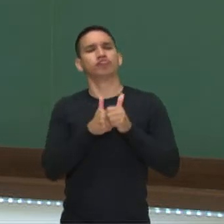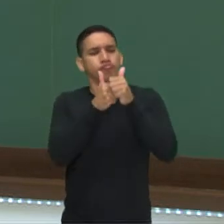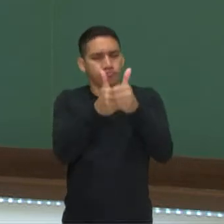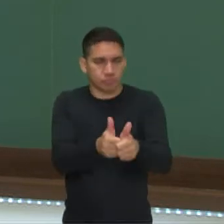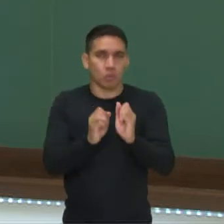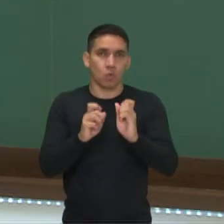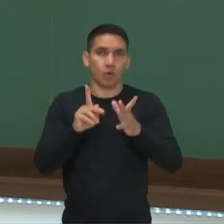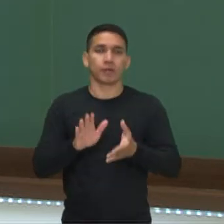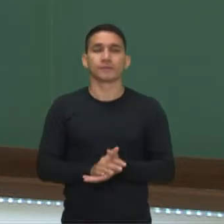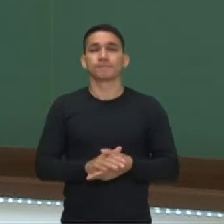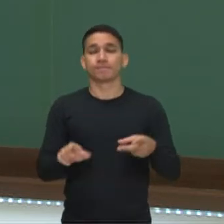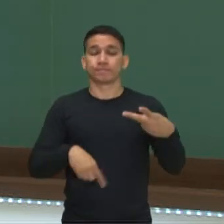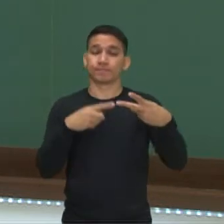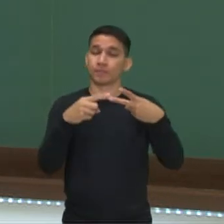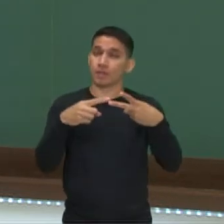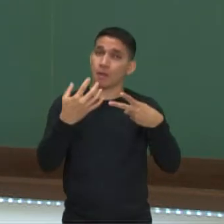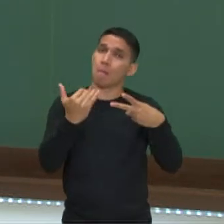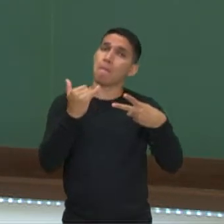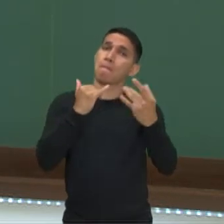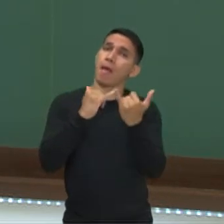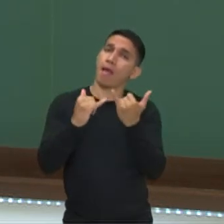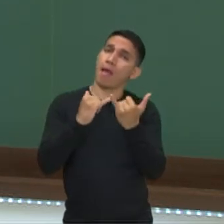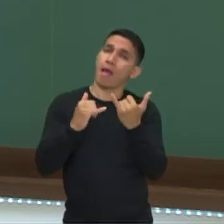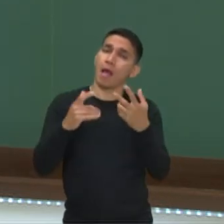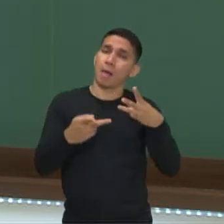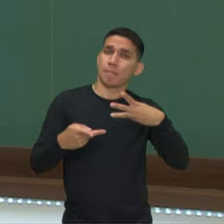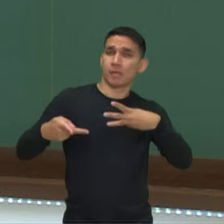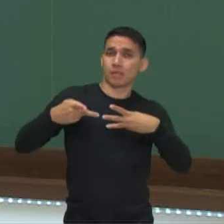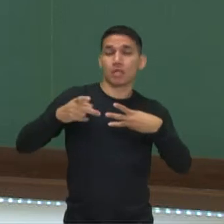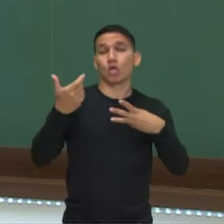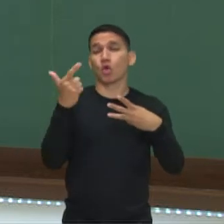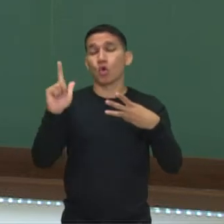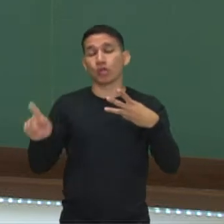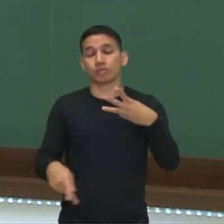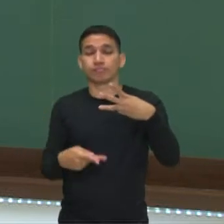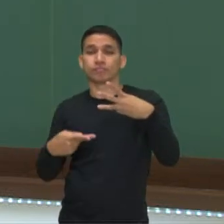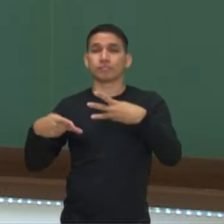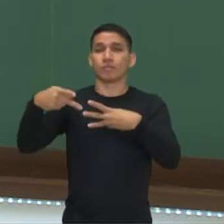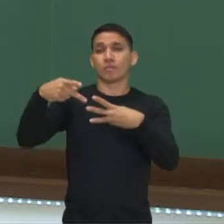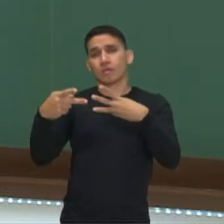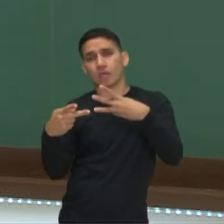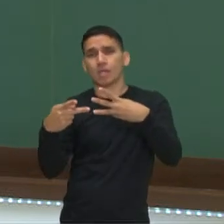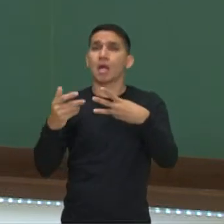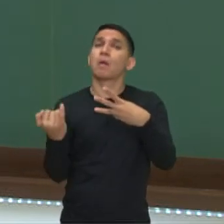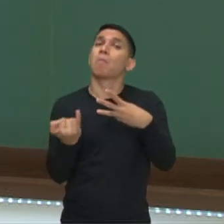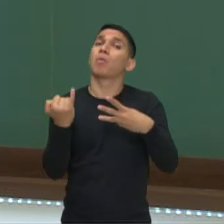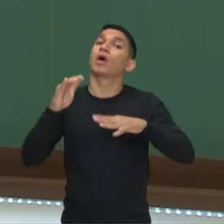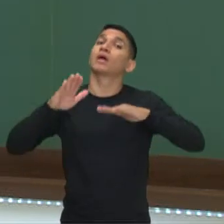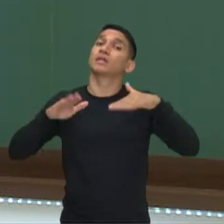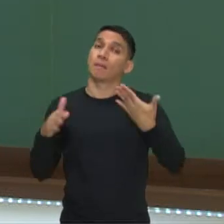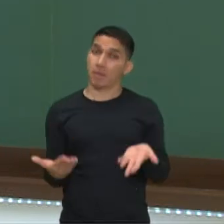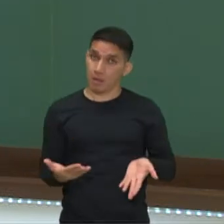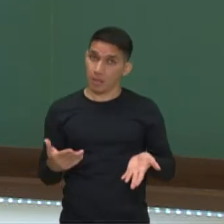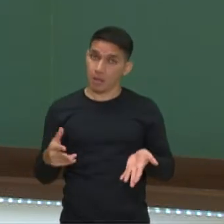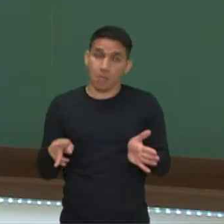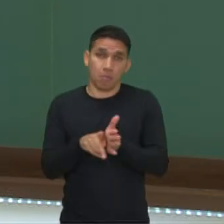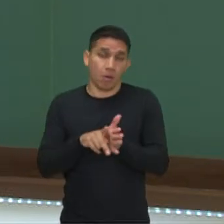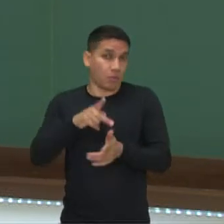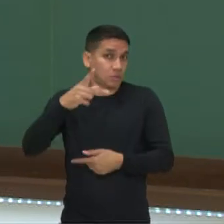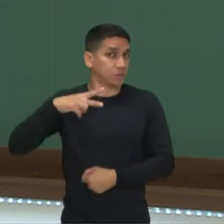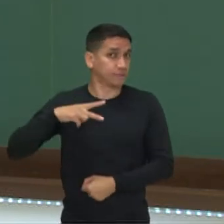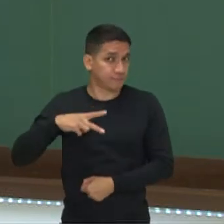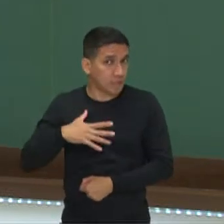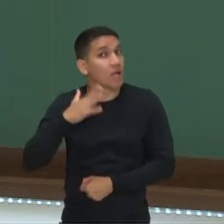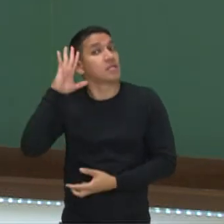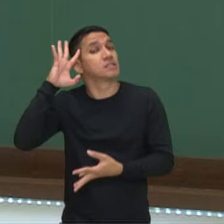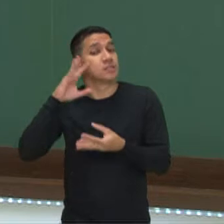de média prioridade e aquele compromisso de pouca importância. Isso também é relativo de cada estudante, né? Cada um vai